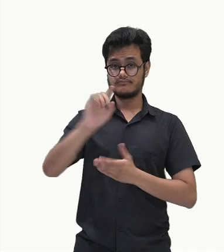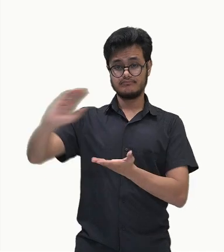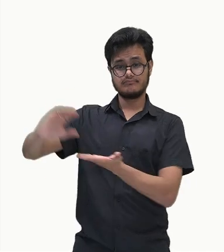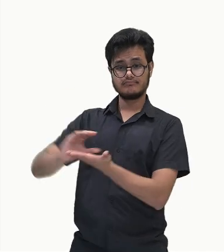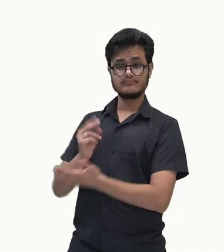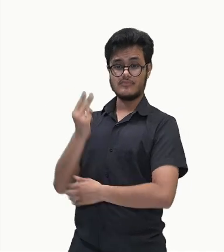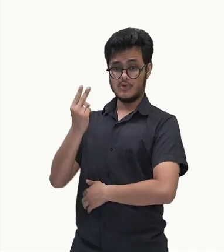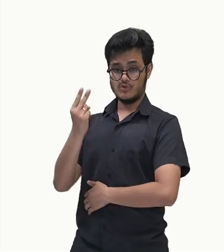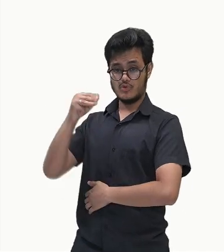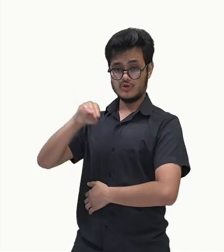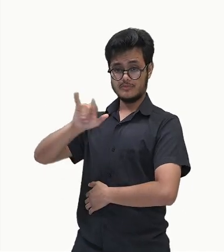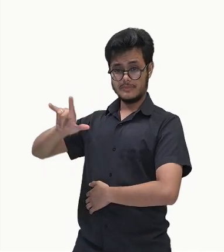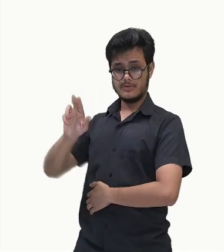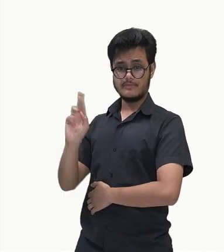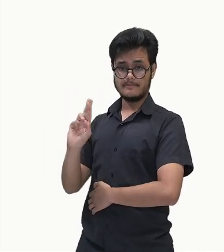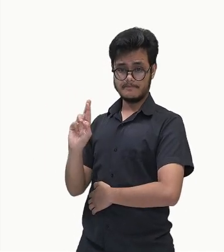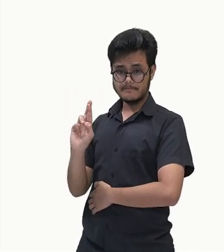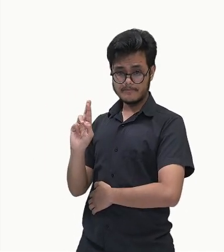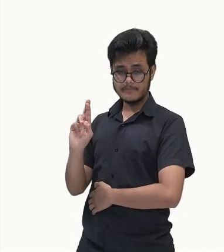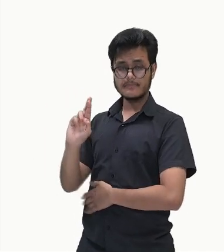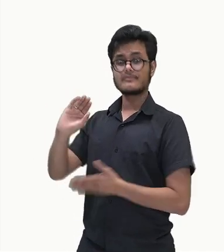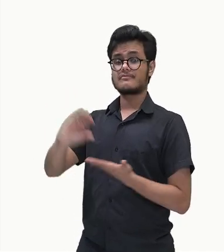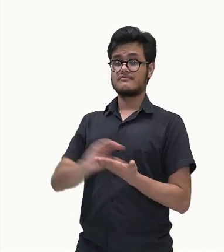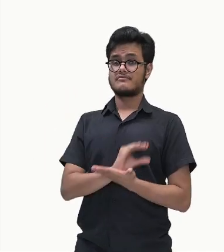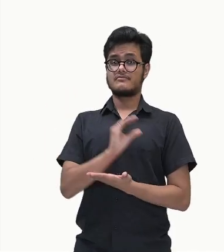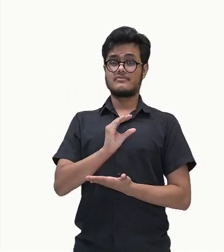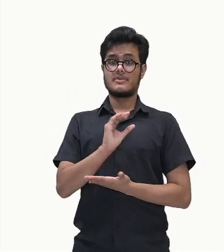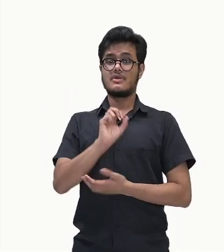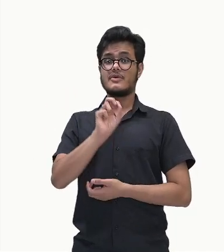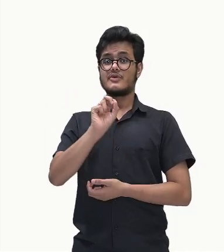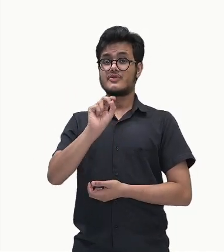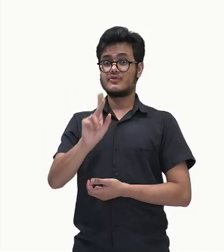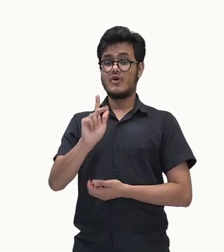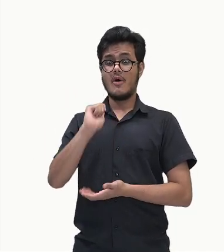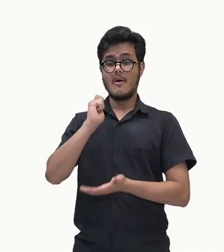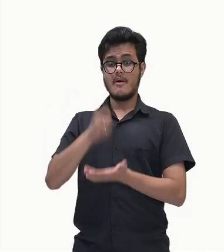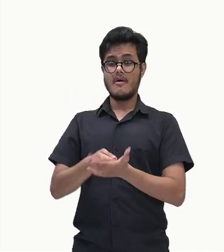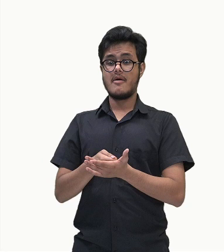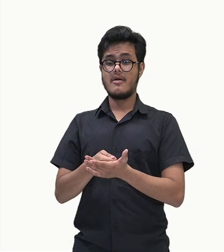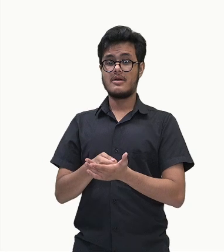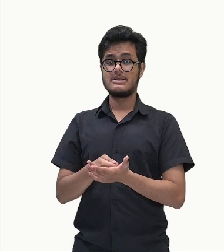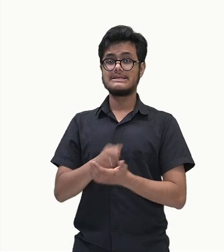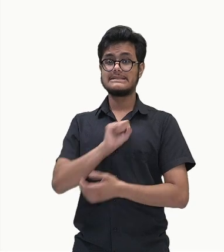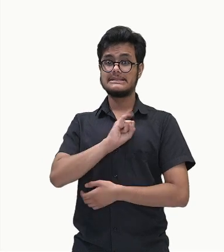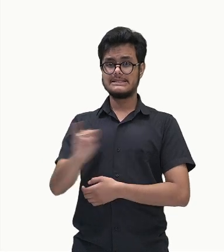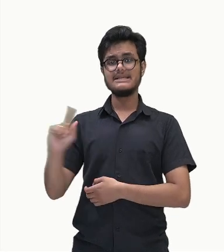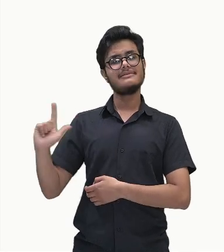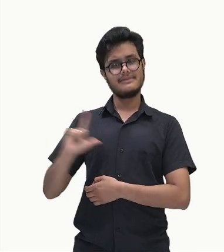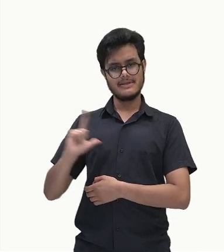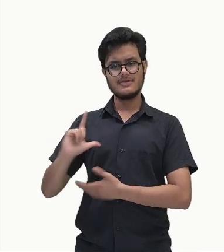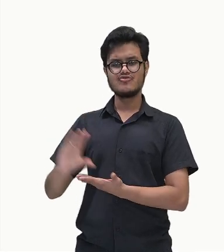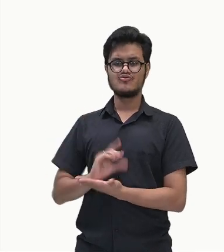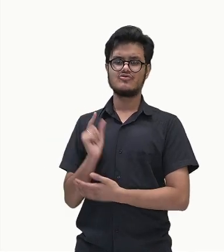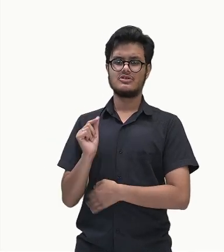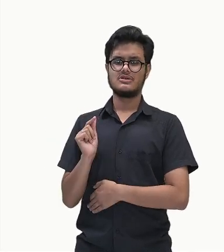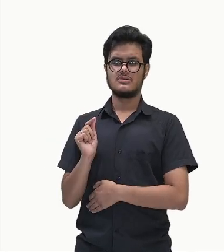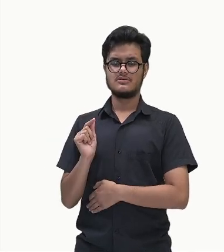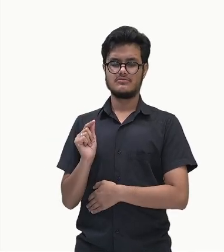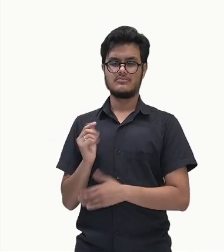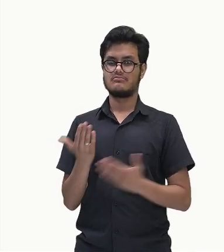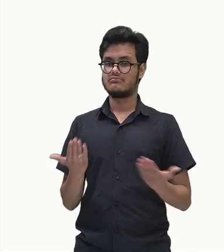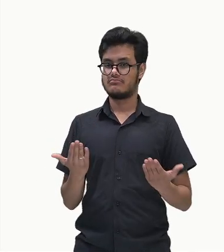2.000 e só pode jogar enquanto tiver dinheiro então o que que não pode